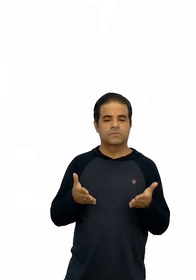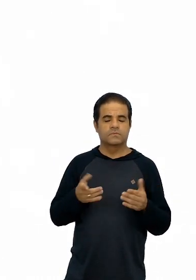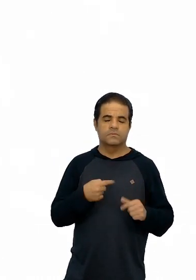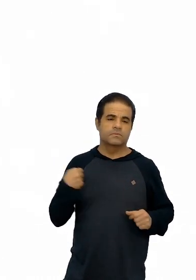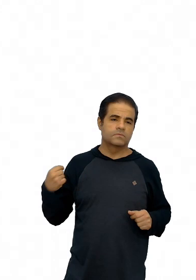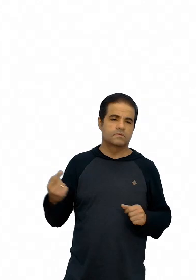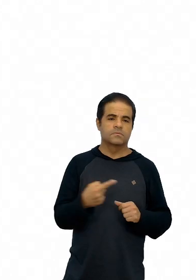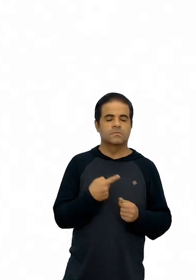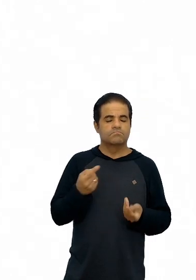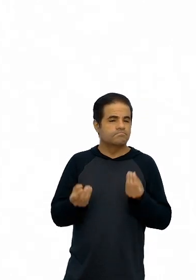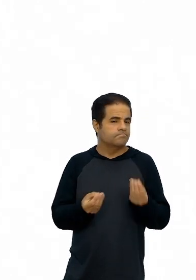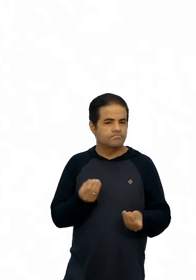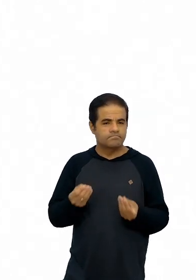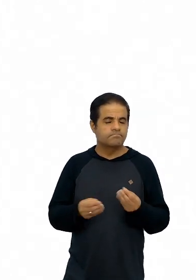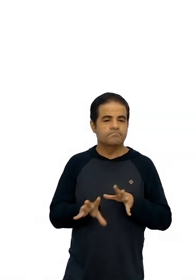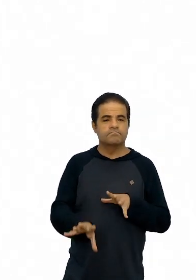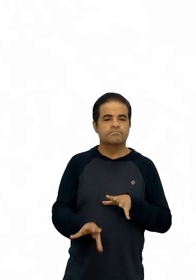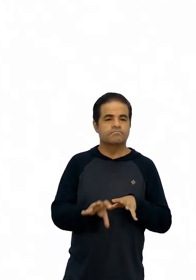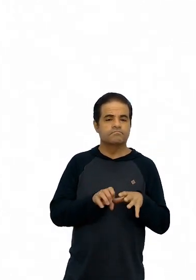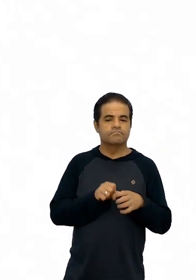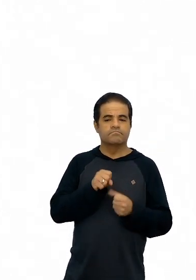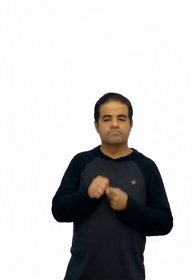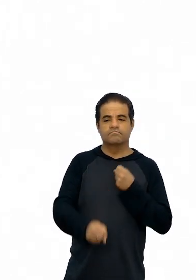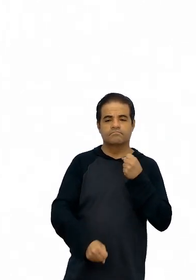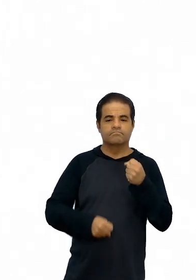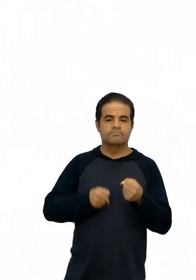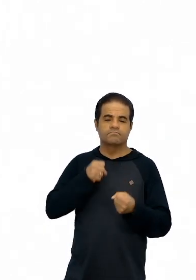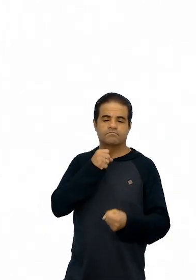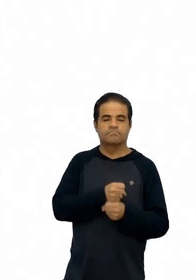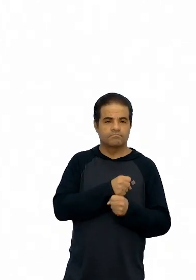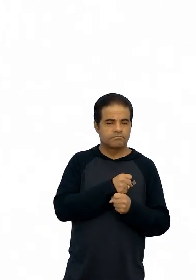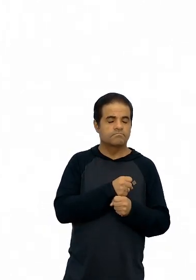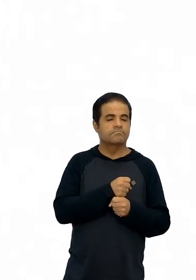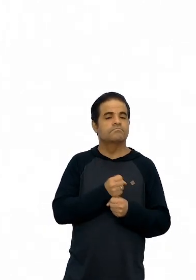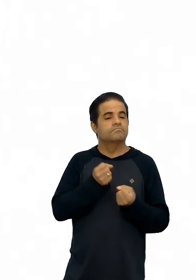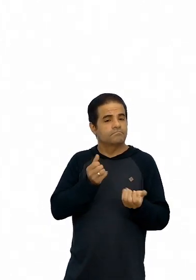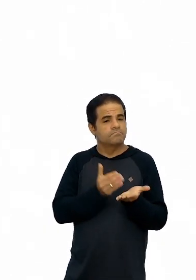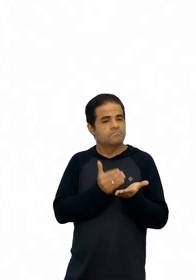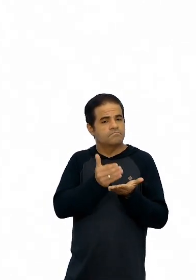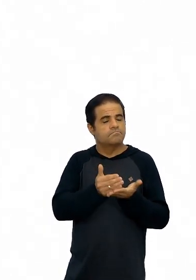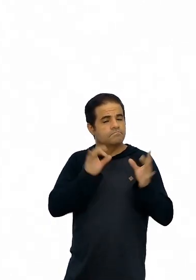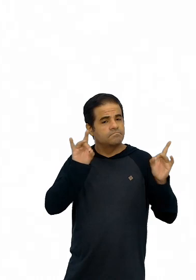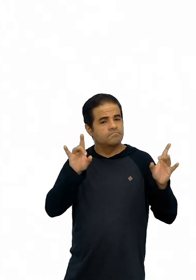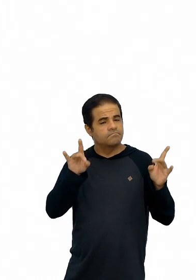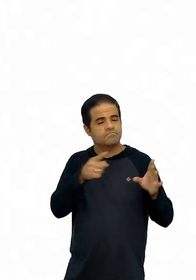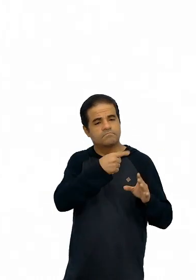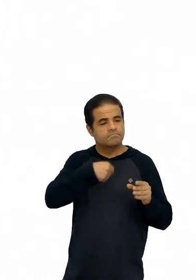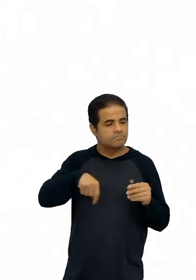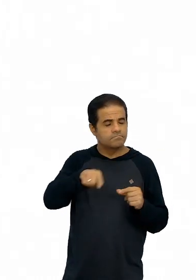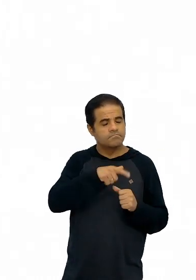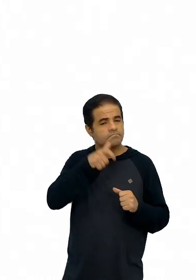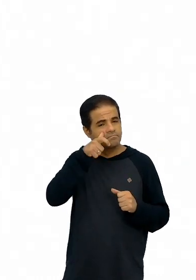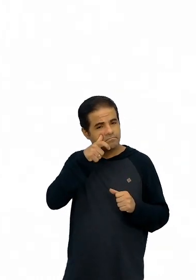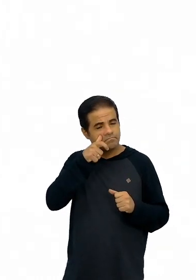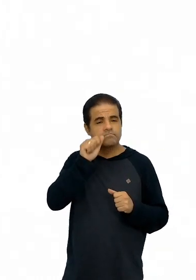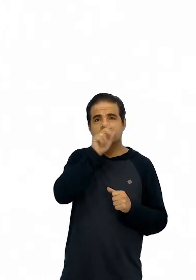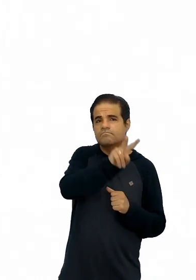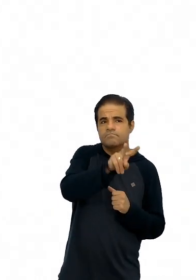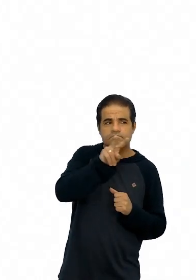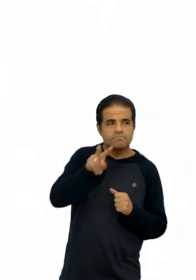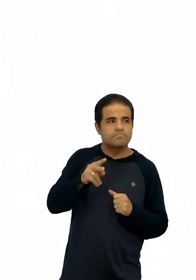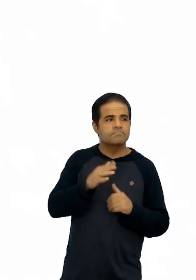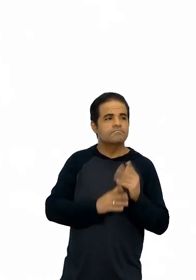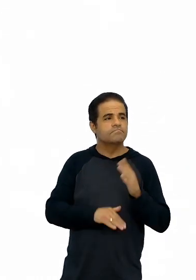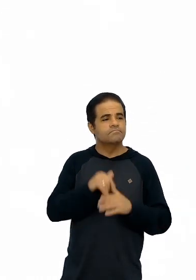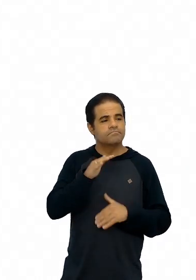aqui, como a formação do ano, né? Que é mais específico, né? Da gente olhar a